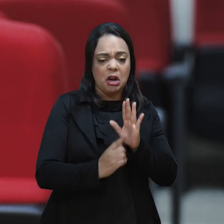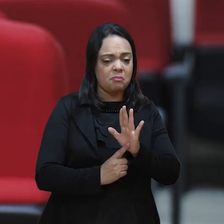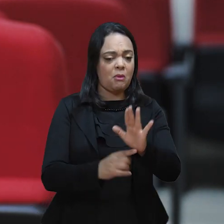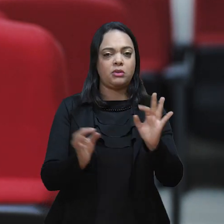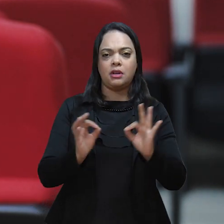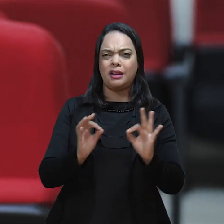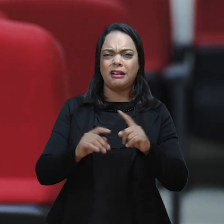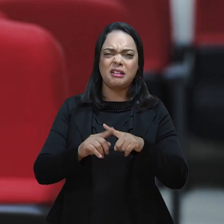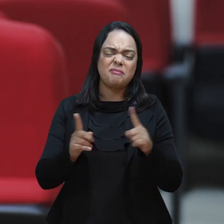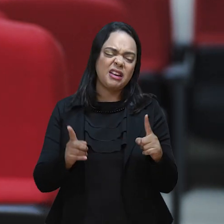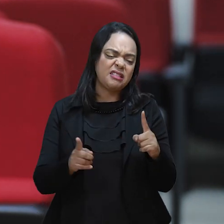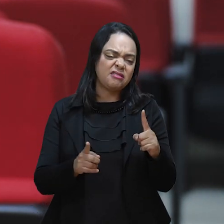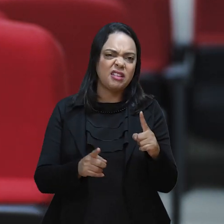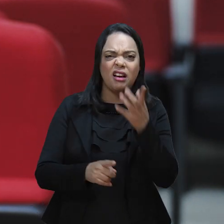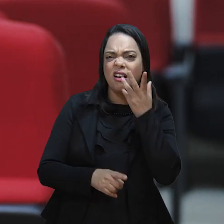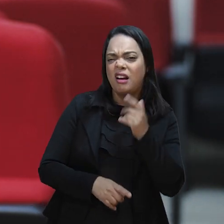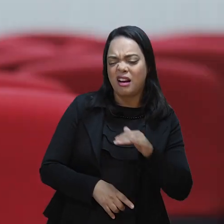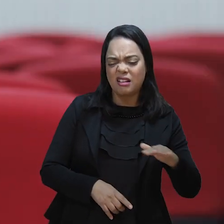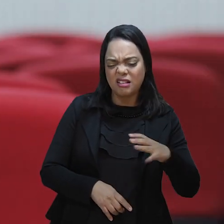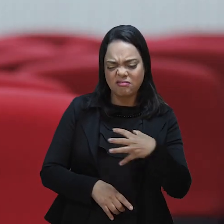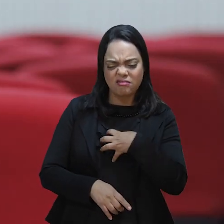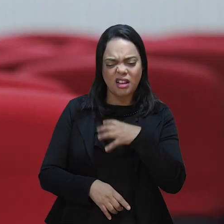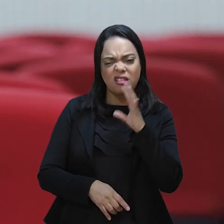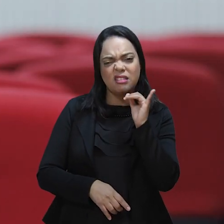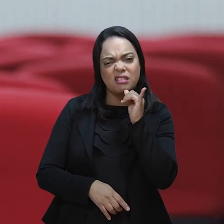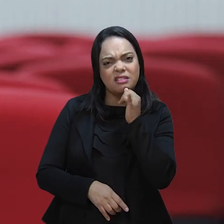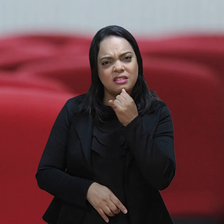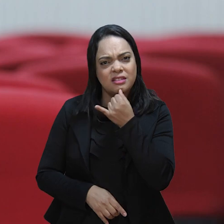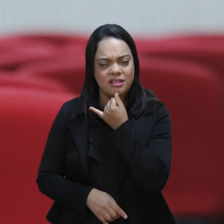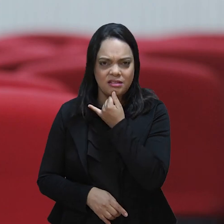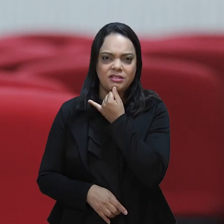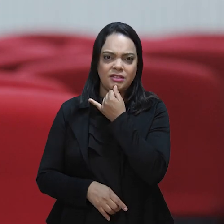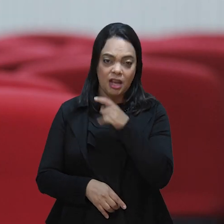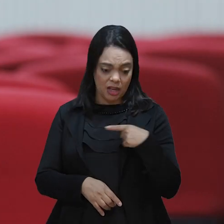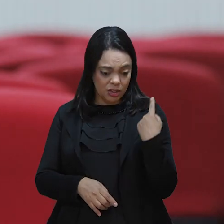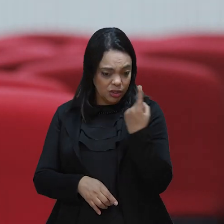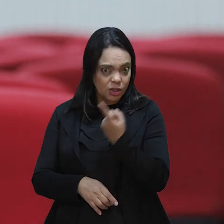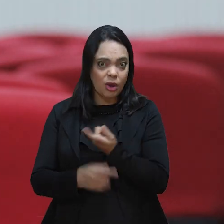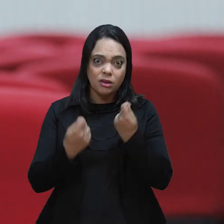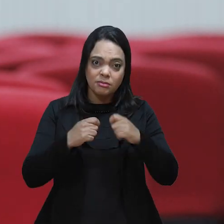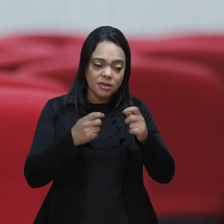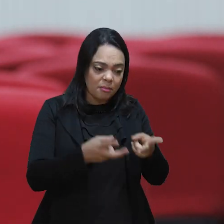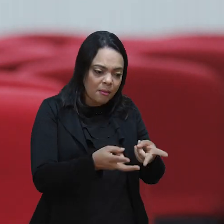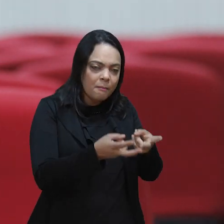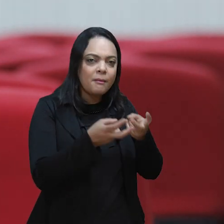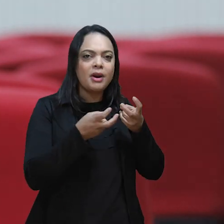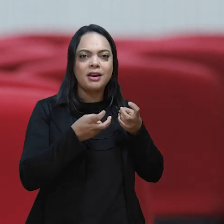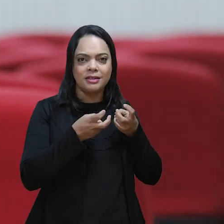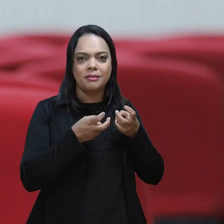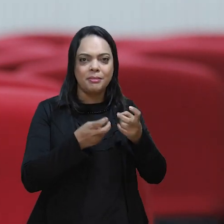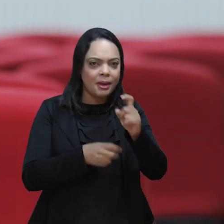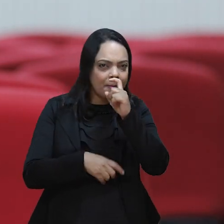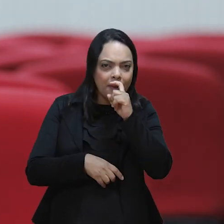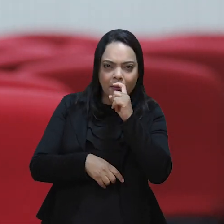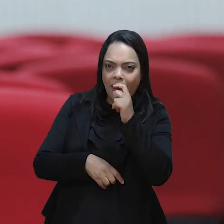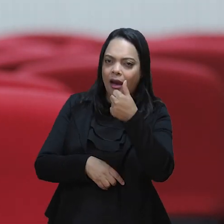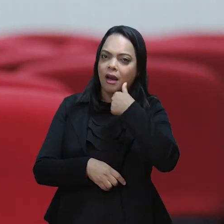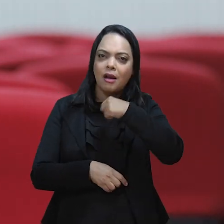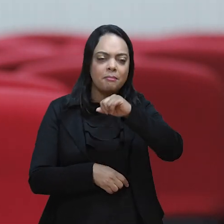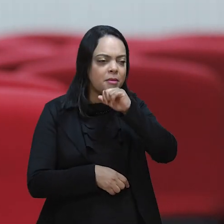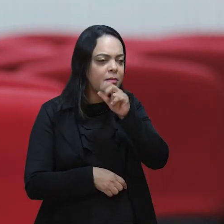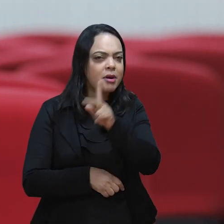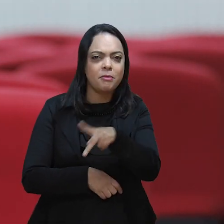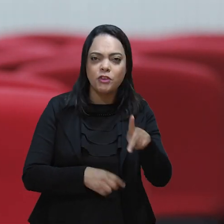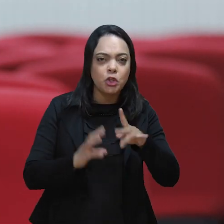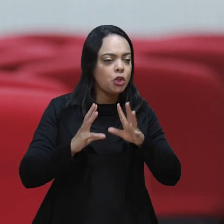estão entristecidas. Então, esse é o desafio de todos nós e de qualquer adulto. Não é para pais, não é para professores, é